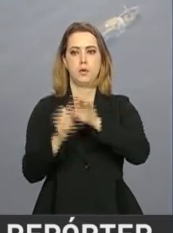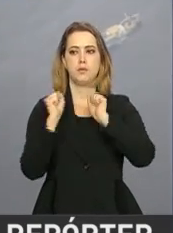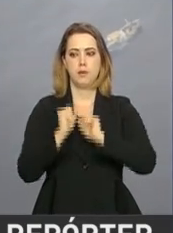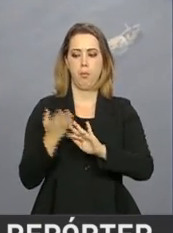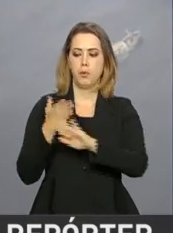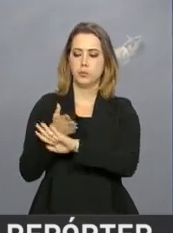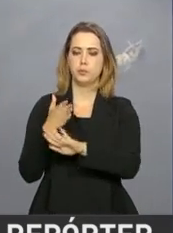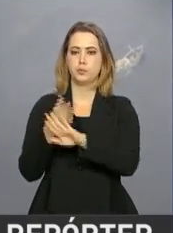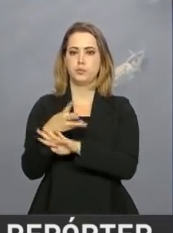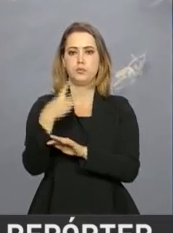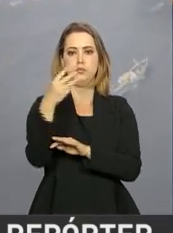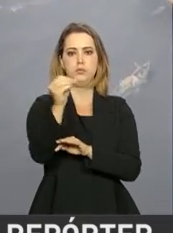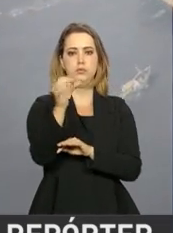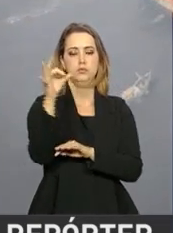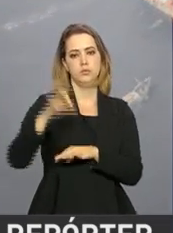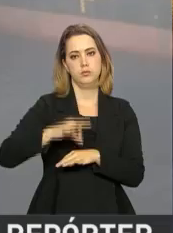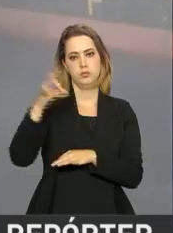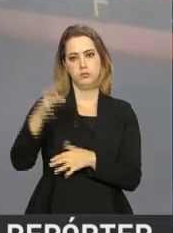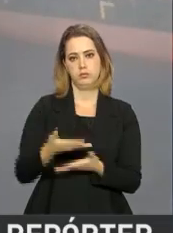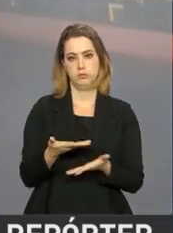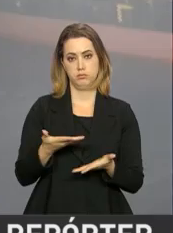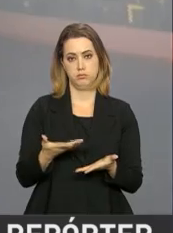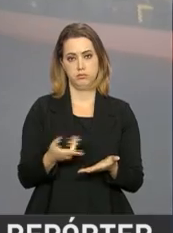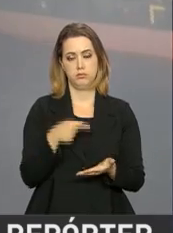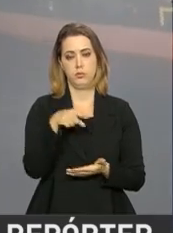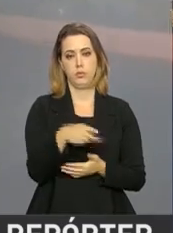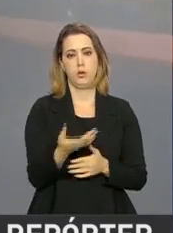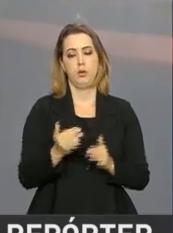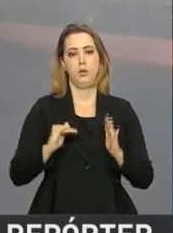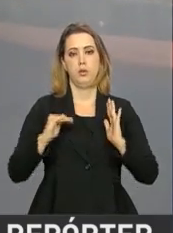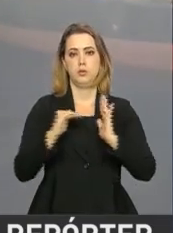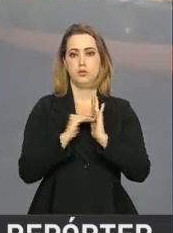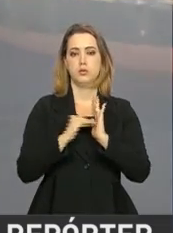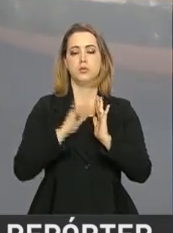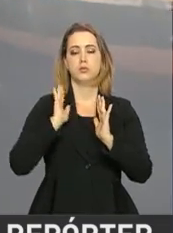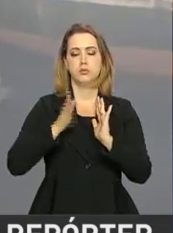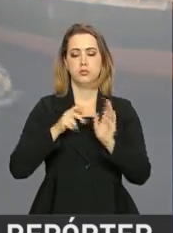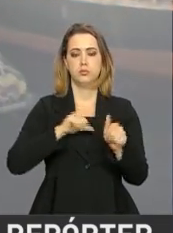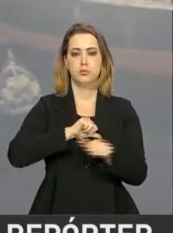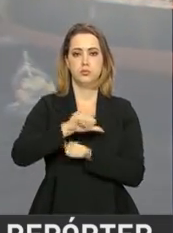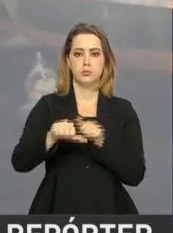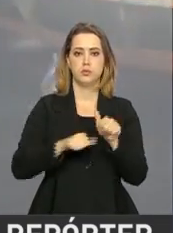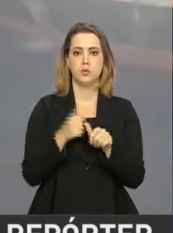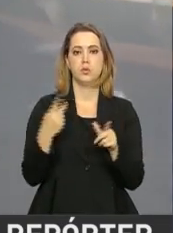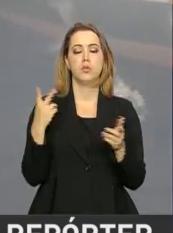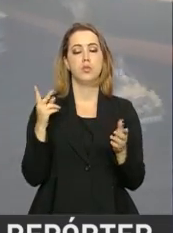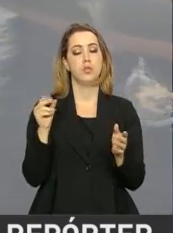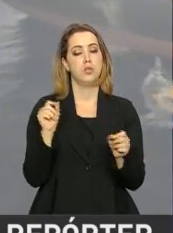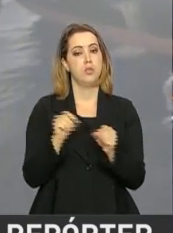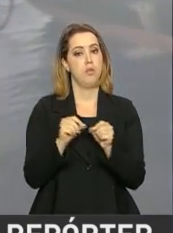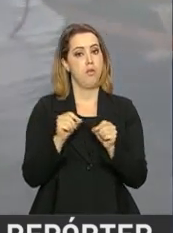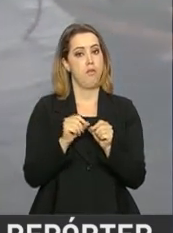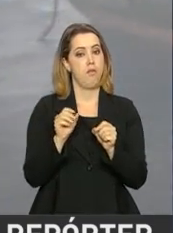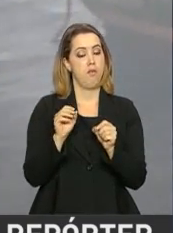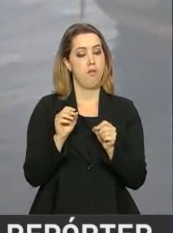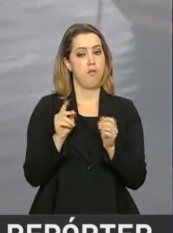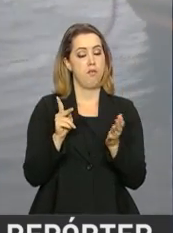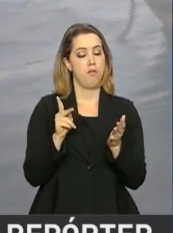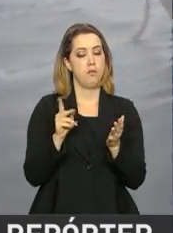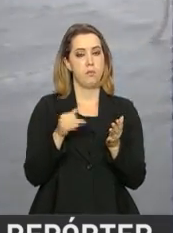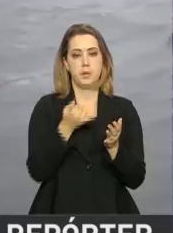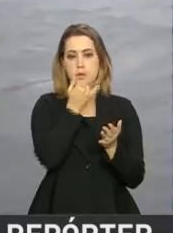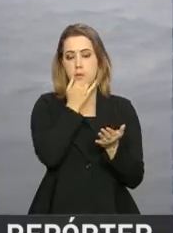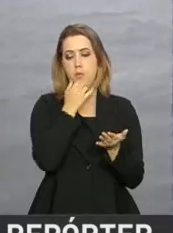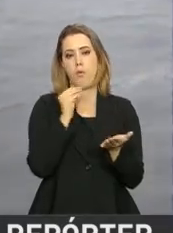com participação mínima de 30%. No Senado, a regra já foi alterada e no plenário da Câmara faltam os